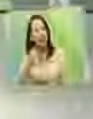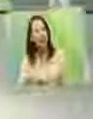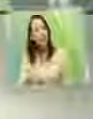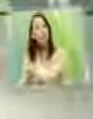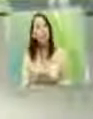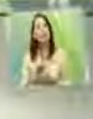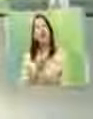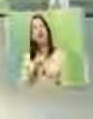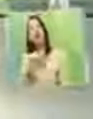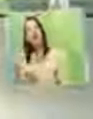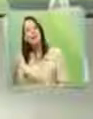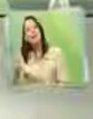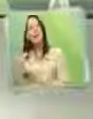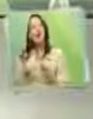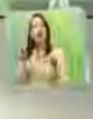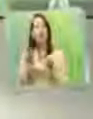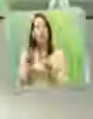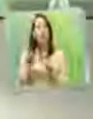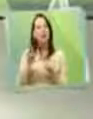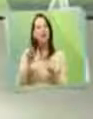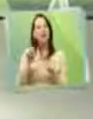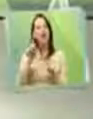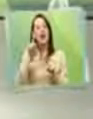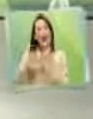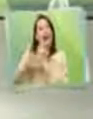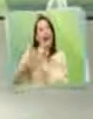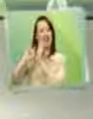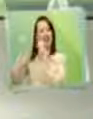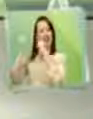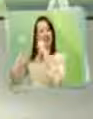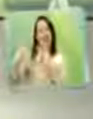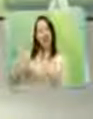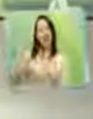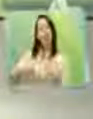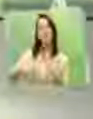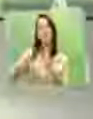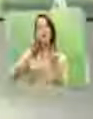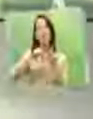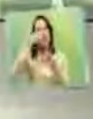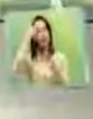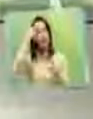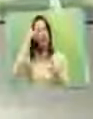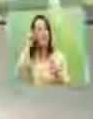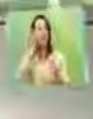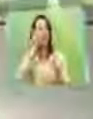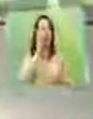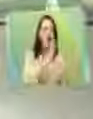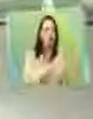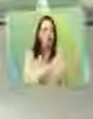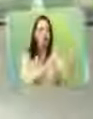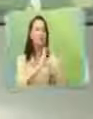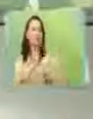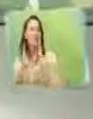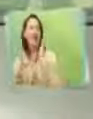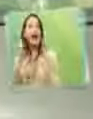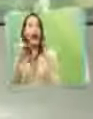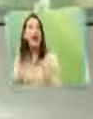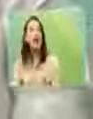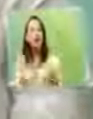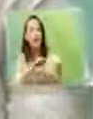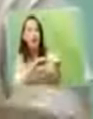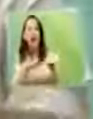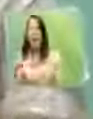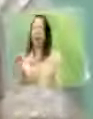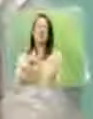professor Eliano, ele falou da linearidade, né, espacial aí. Eu vou pegar essa linearidade